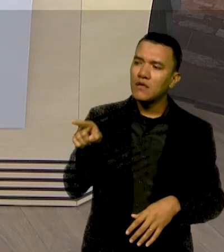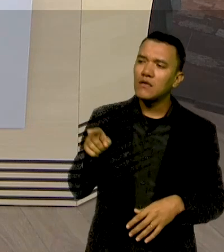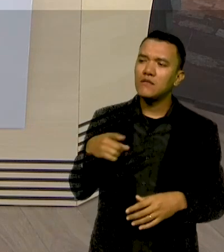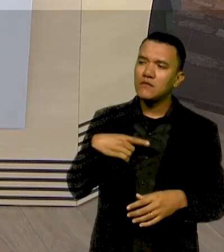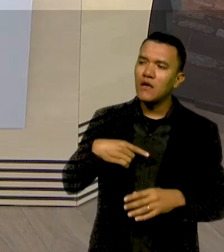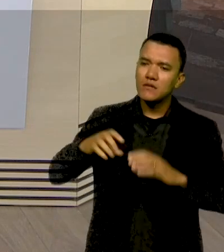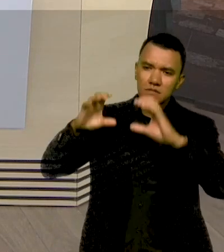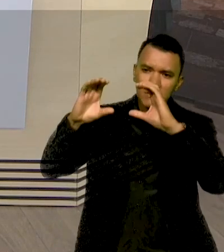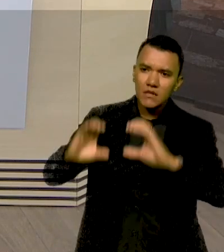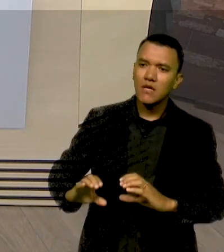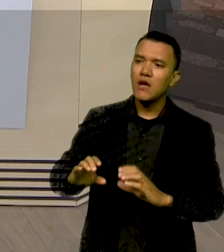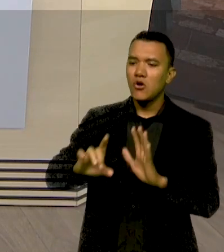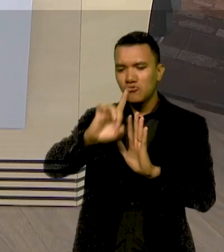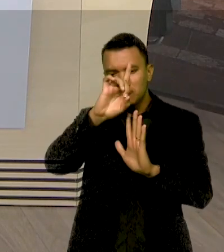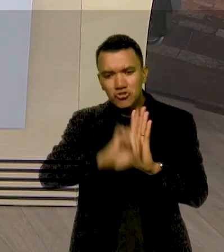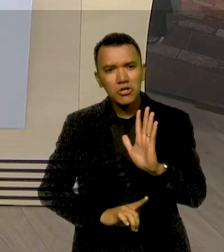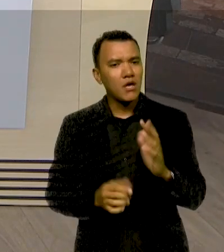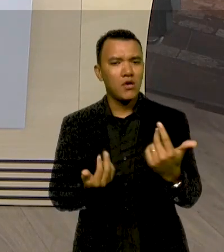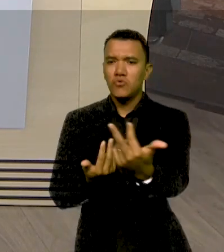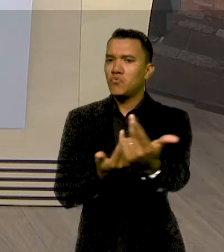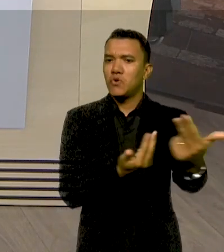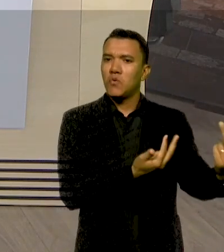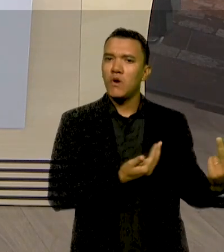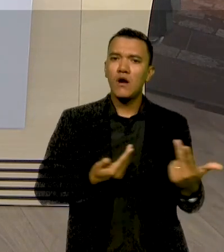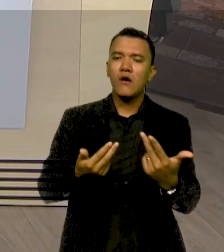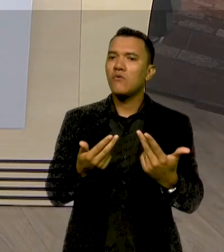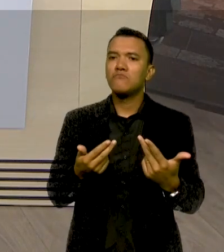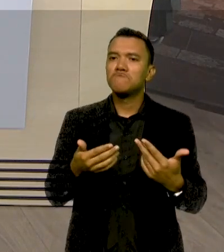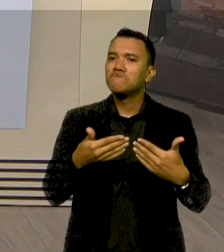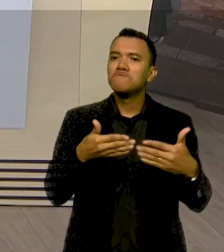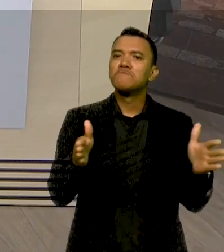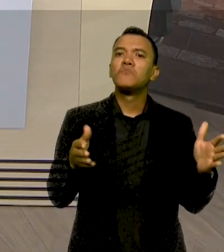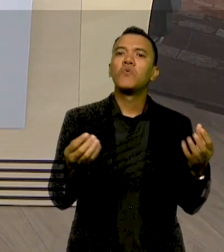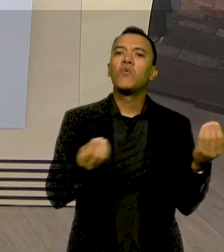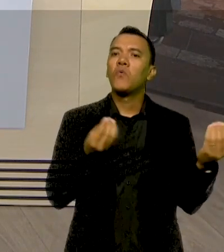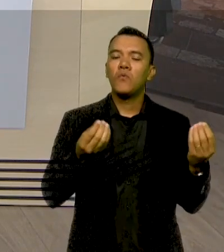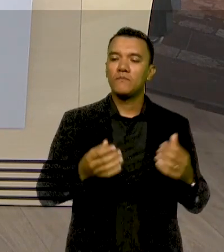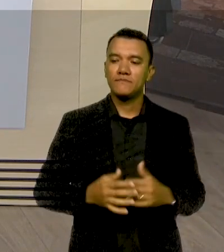direito como qualquer outra pessoa.